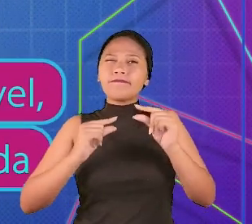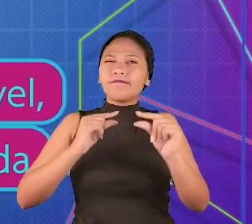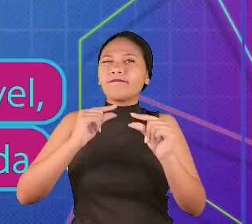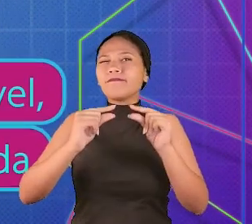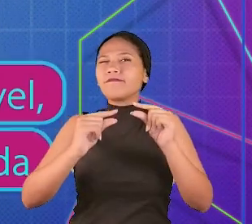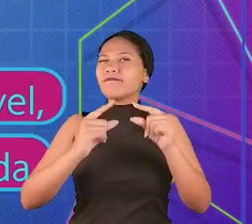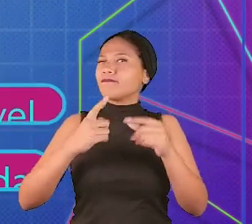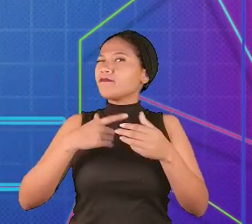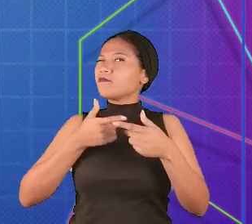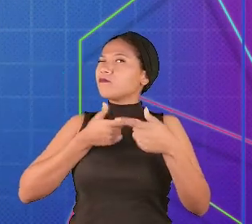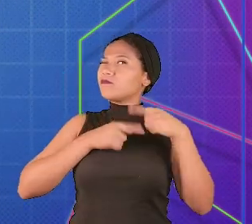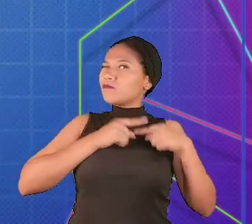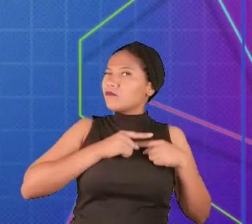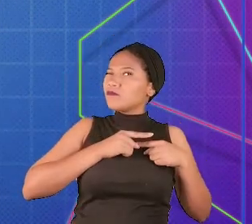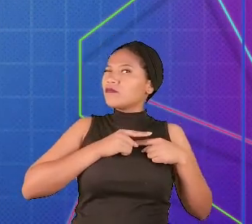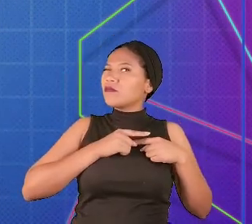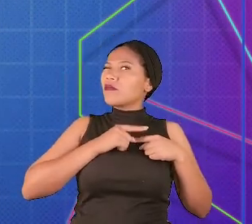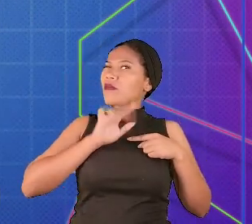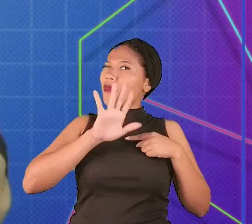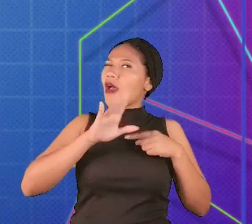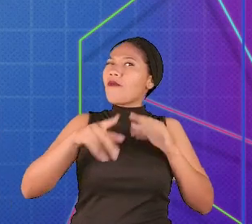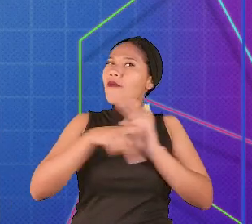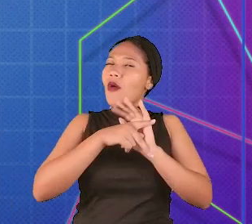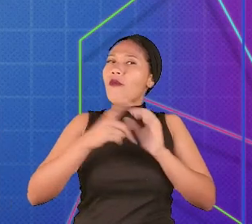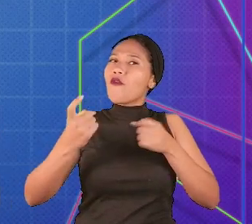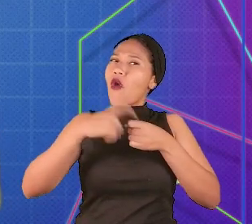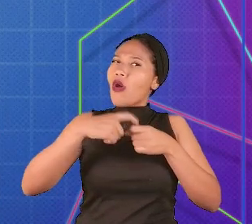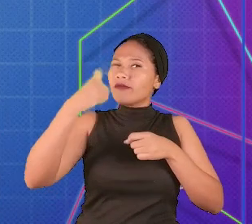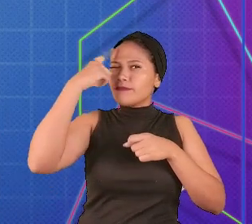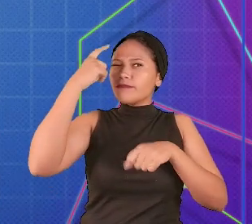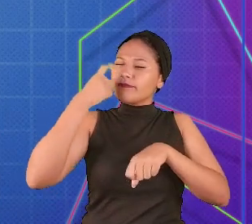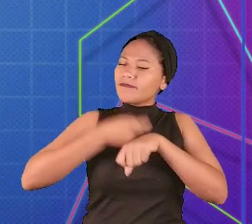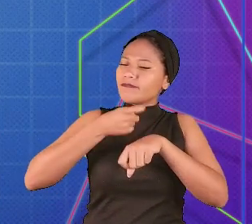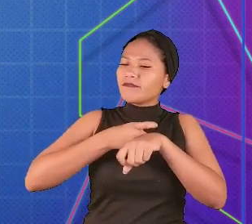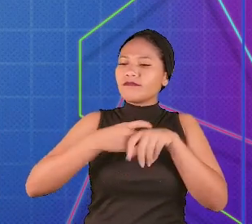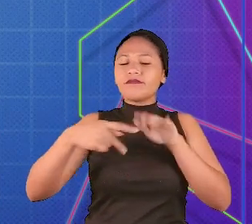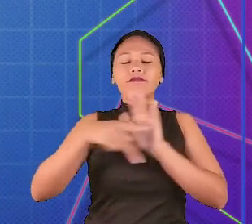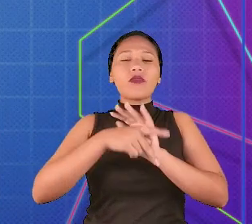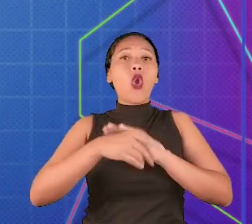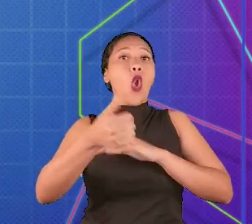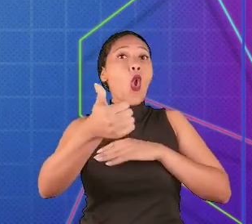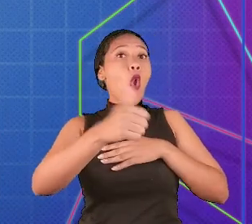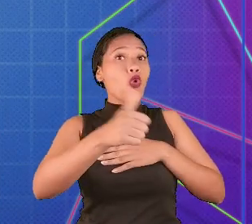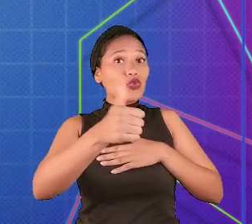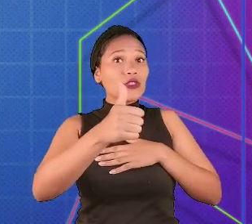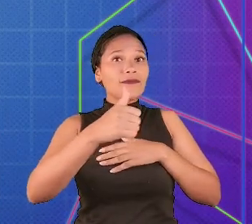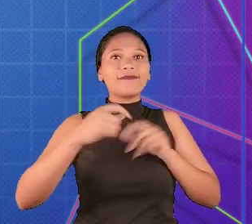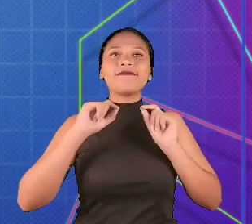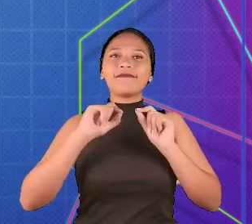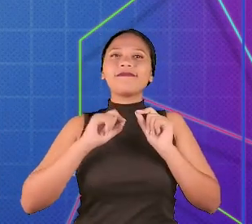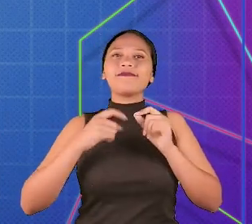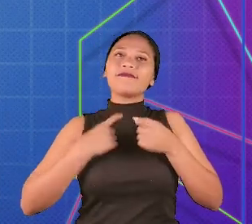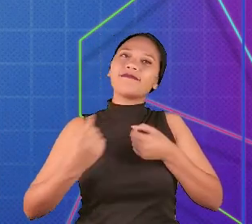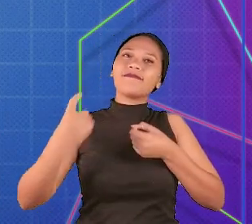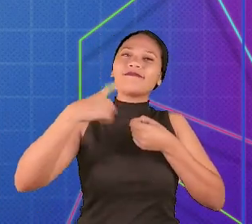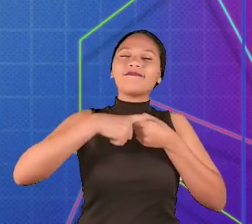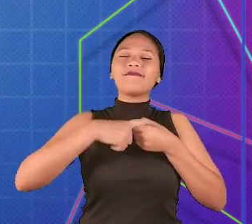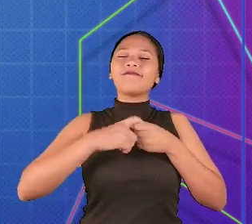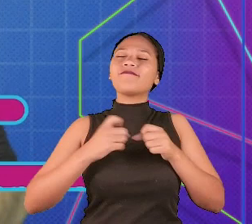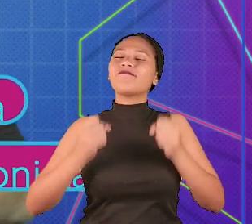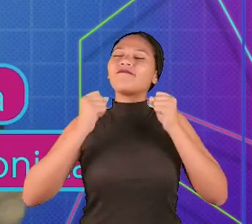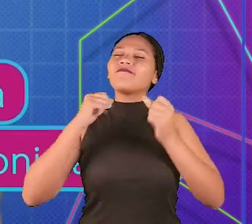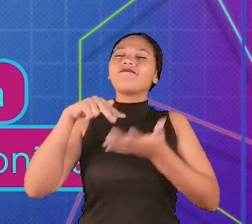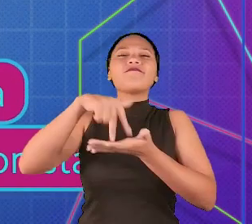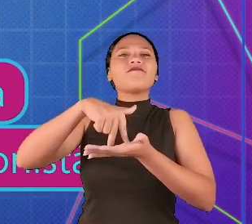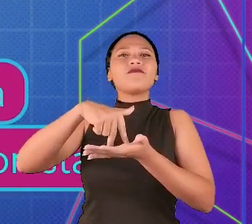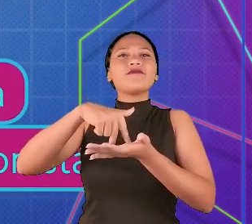nível, fazendo com que ele retroceda um pouco, volte a ser um pouco cabeça dura. Passo 11. A ressurreição. É o